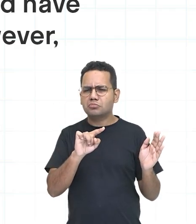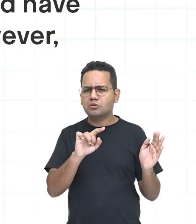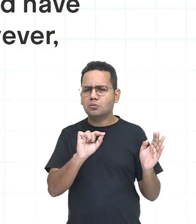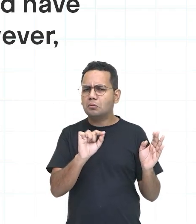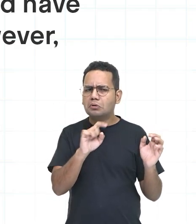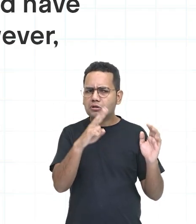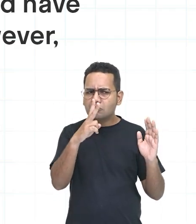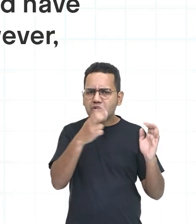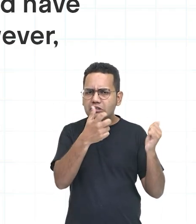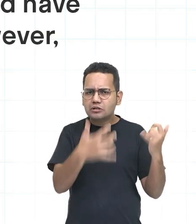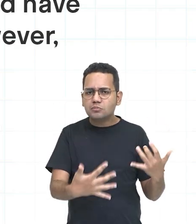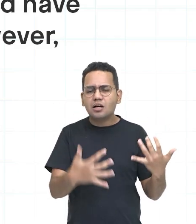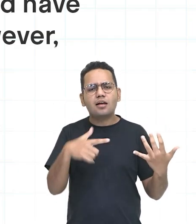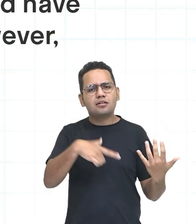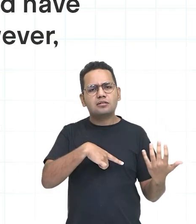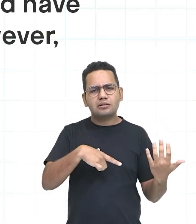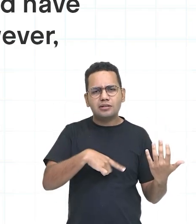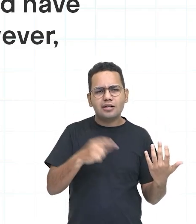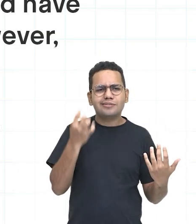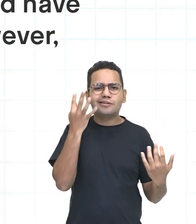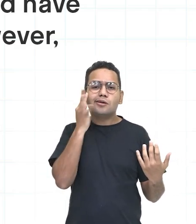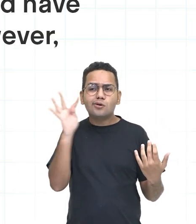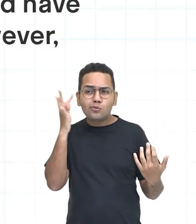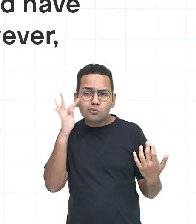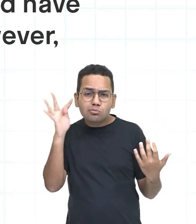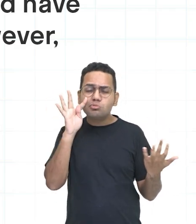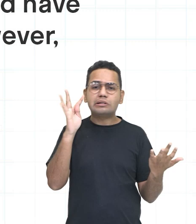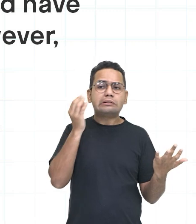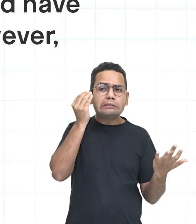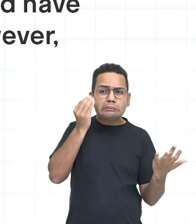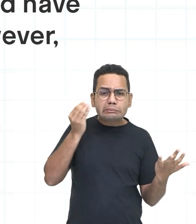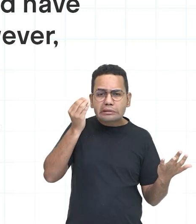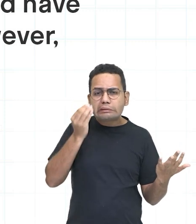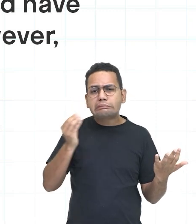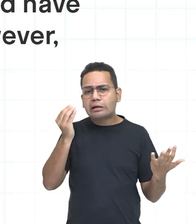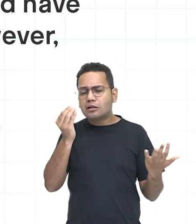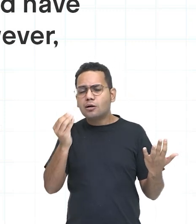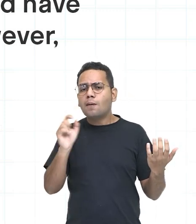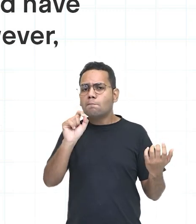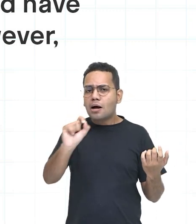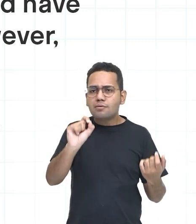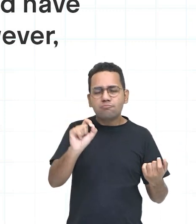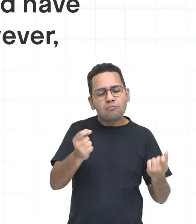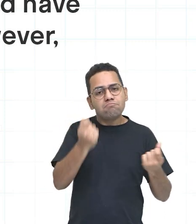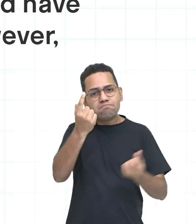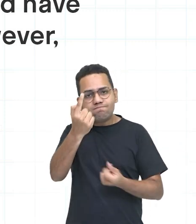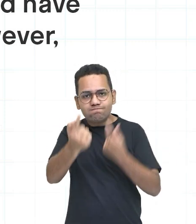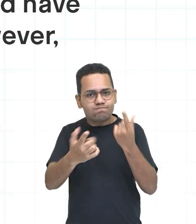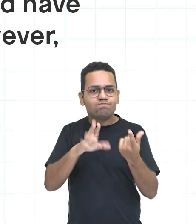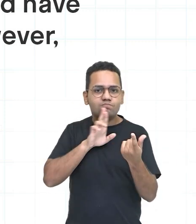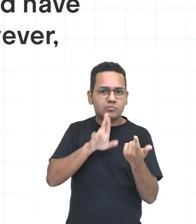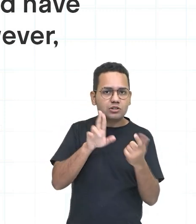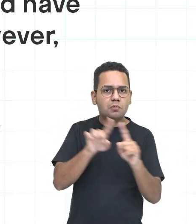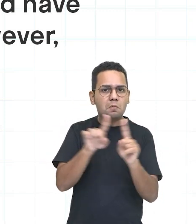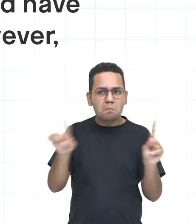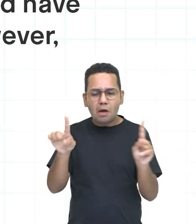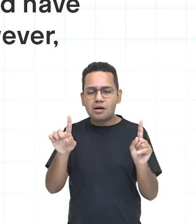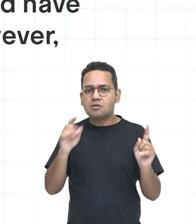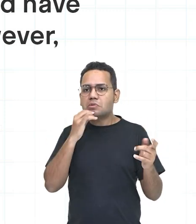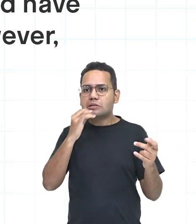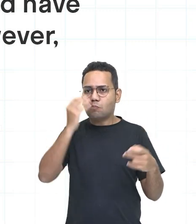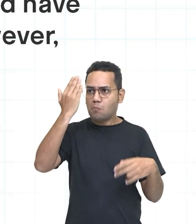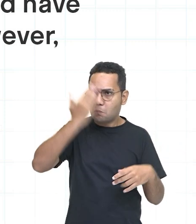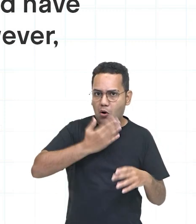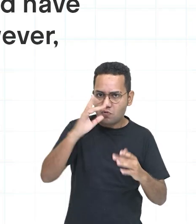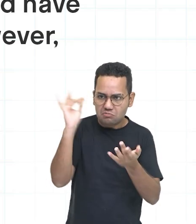existe apenas teorias empíricas e que serve muito aí para especulação, mas de fato concreto essa teoria não tem